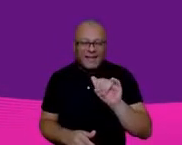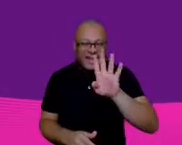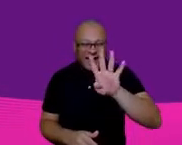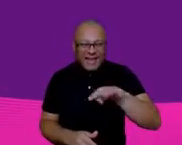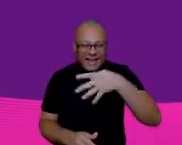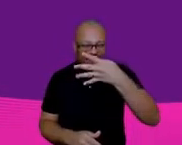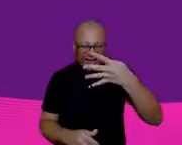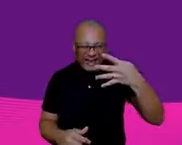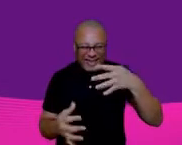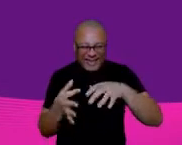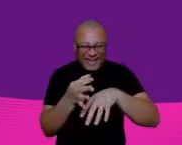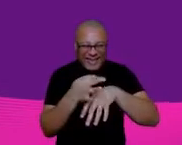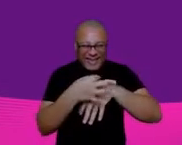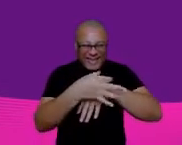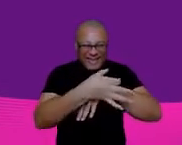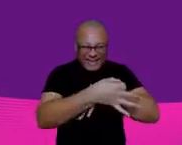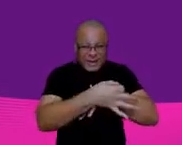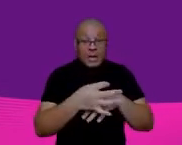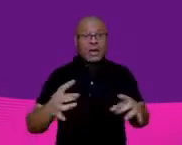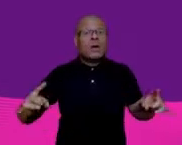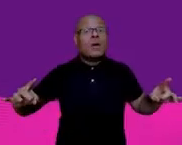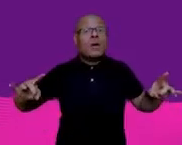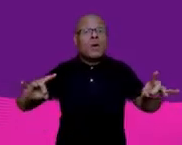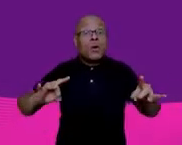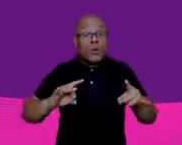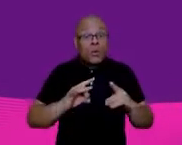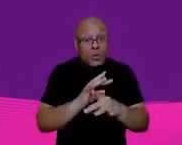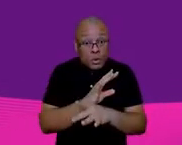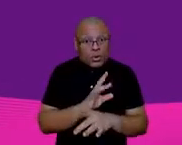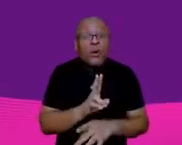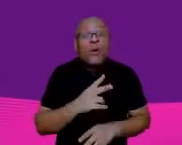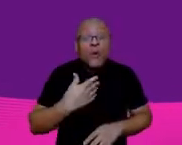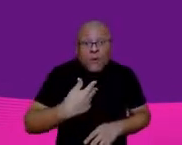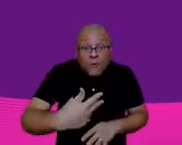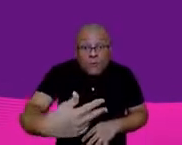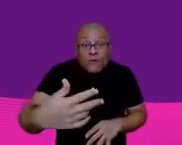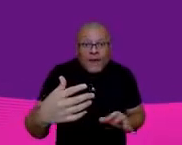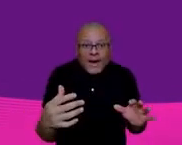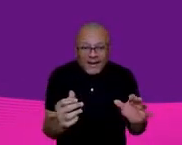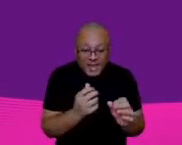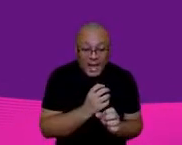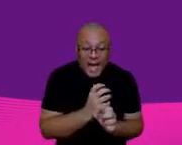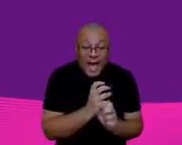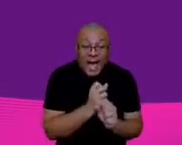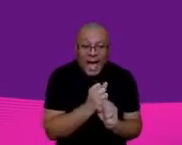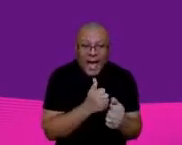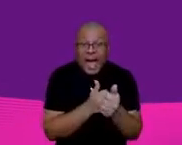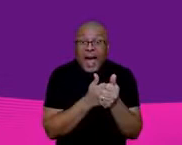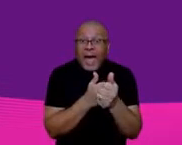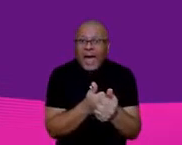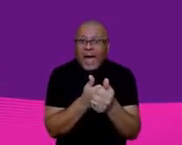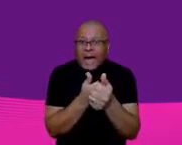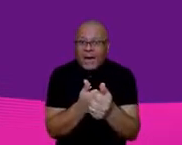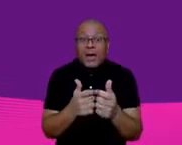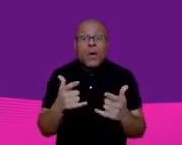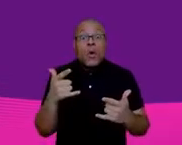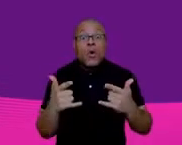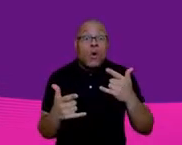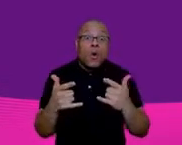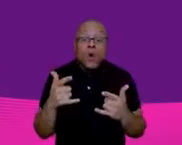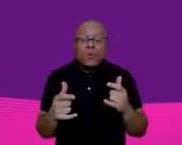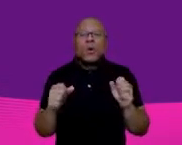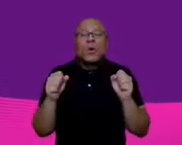e todos esses feixes serão os pontos a serem acompanhados para que o robô possa seguir todos